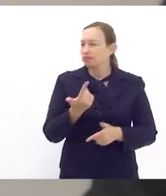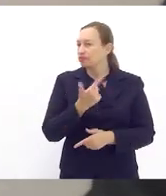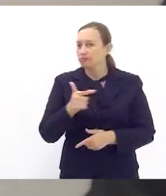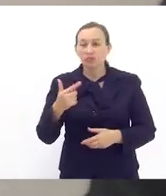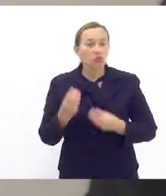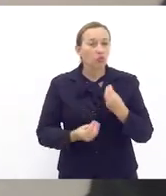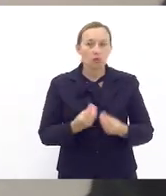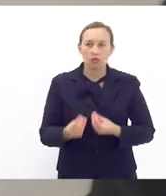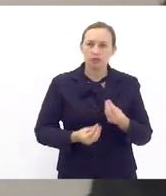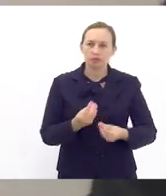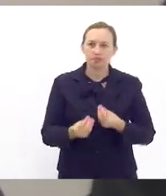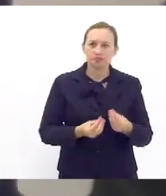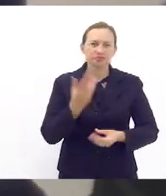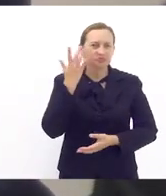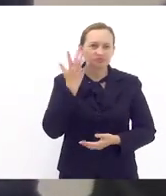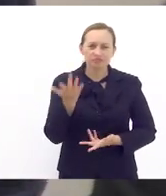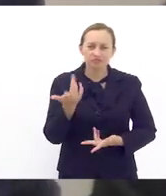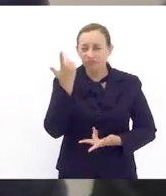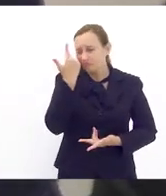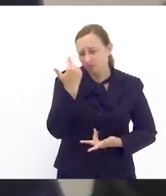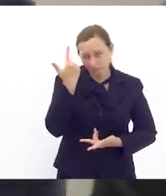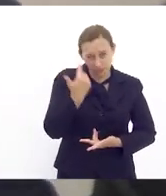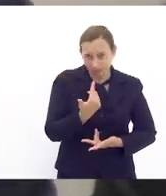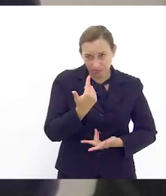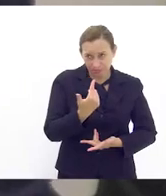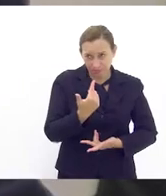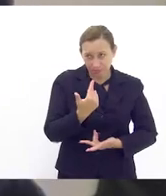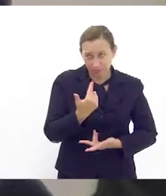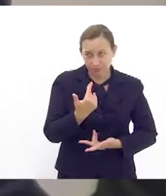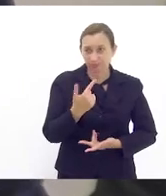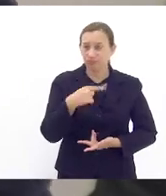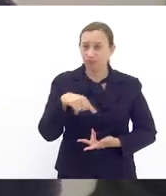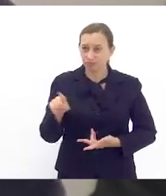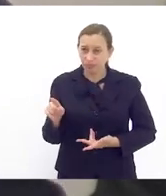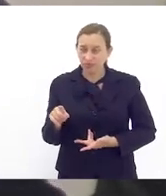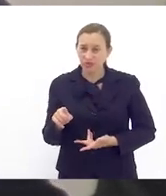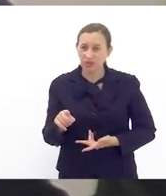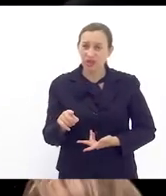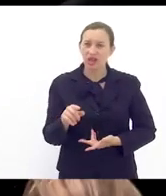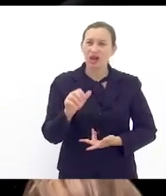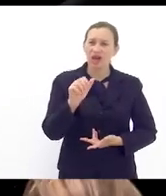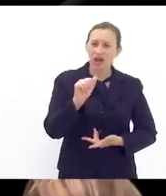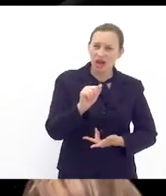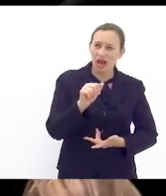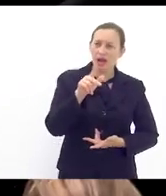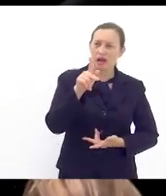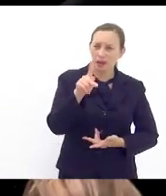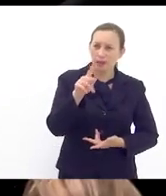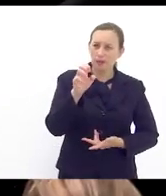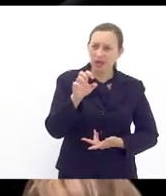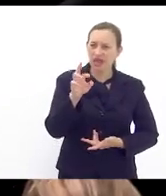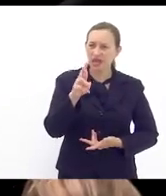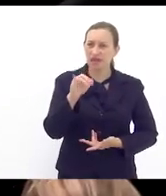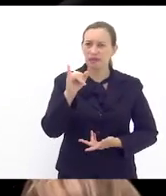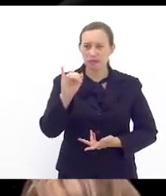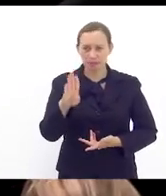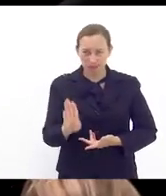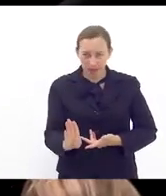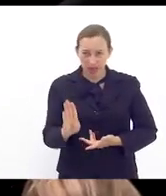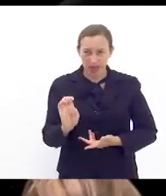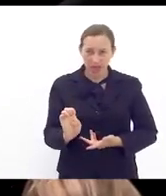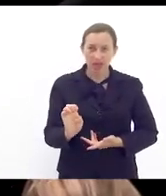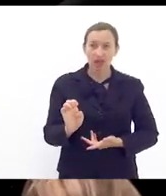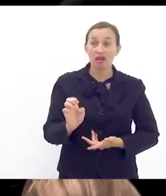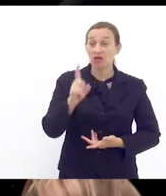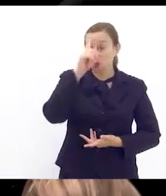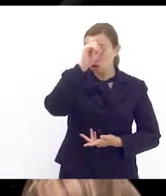mais achar normal você vai em Aperibé você tem um equipamento de saúde você foi secretário